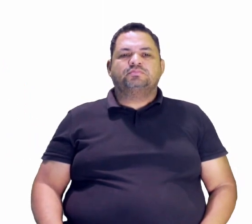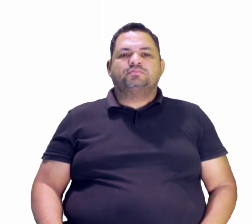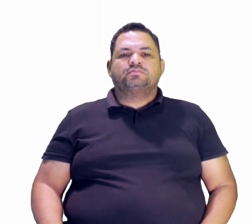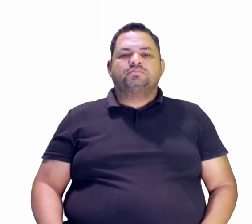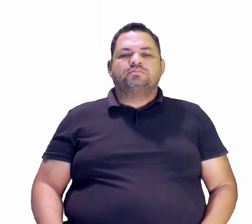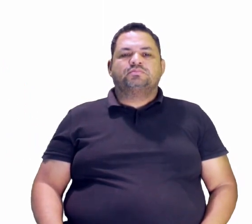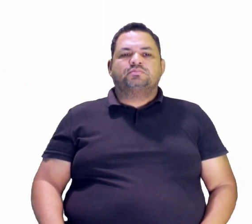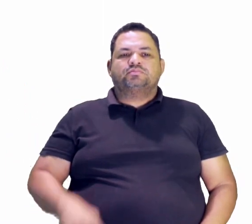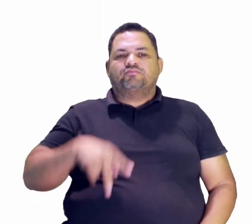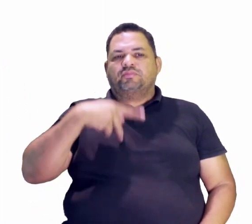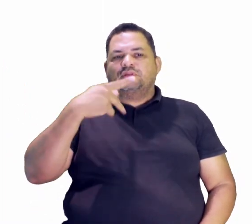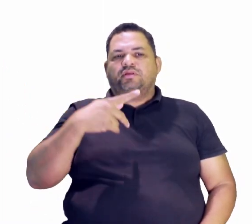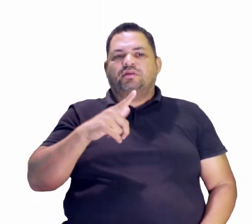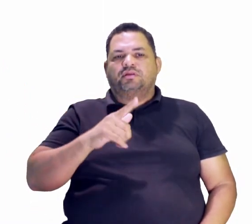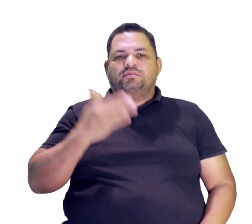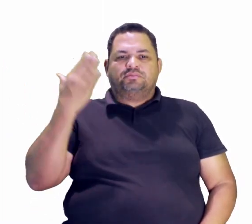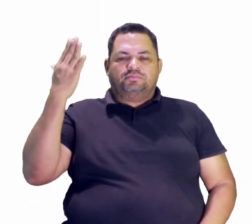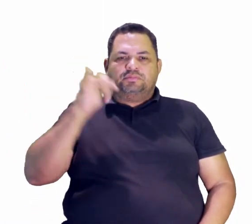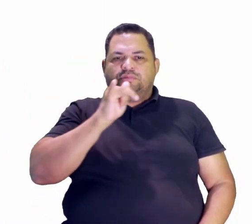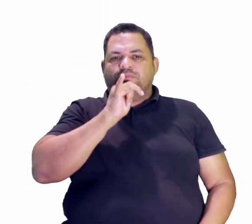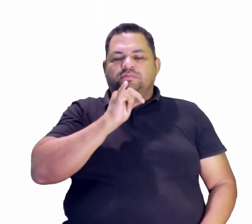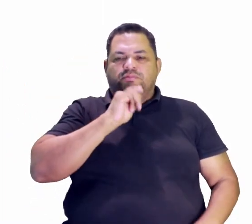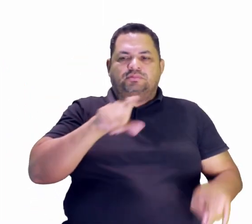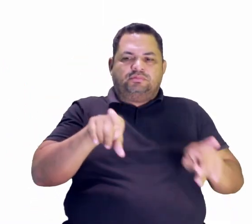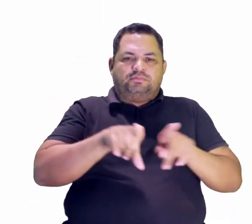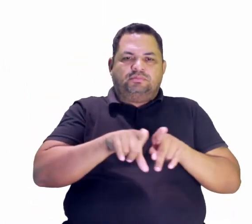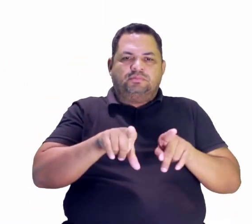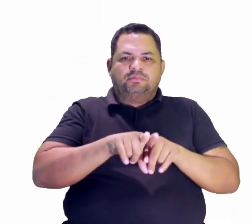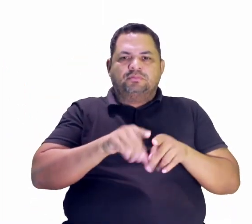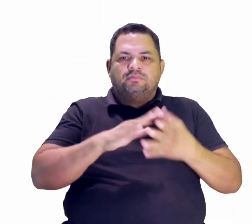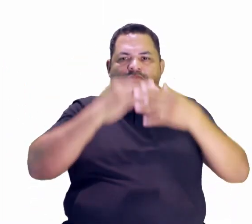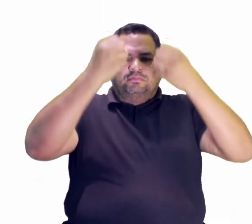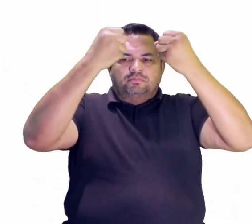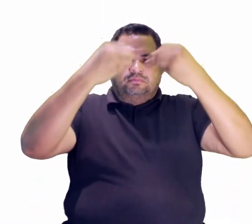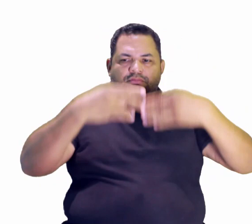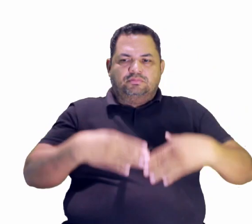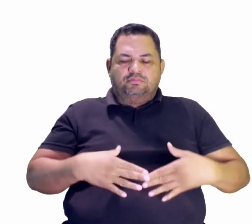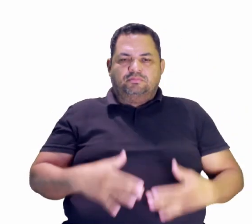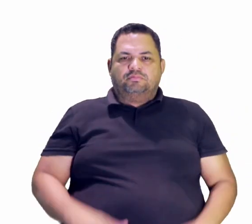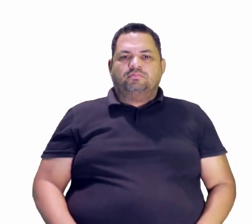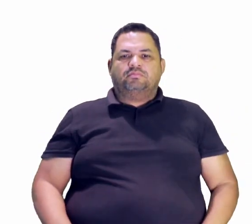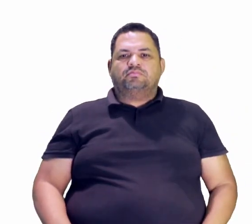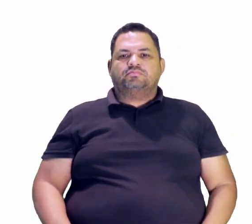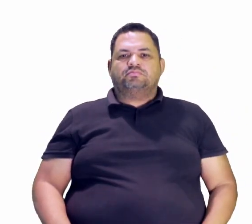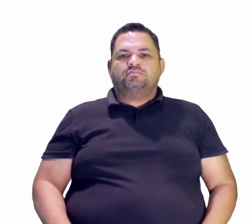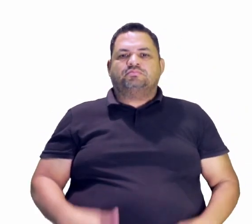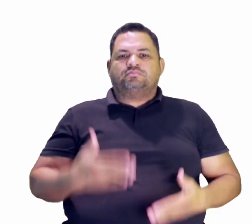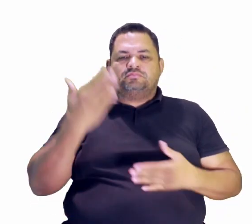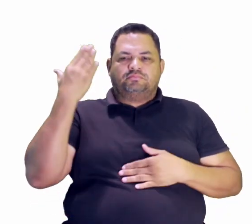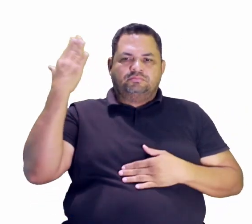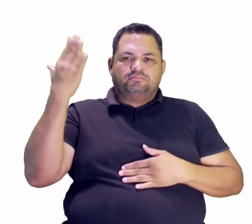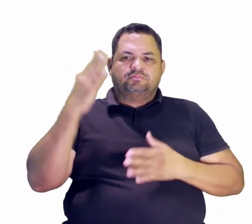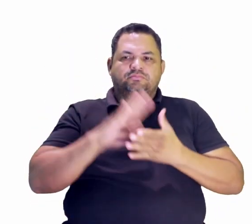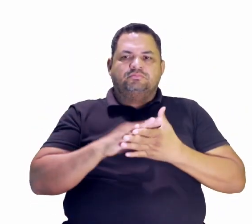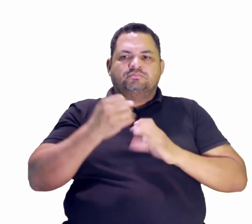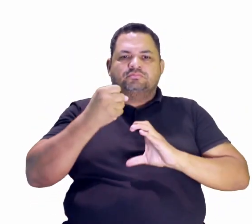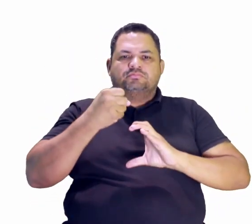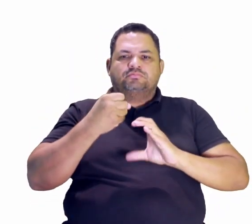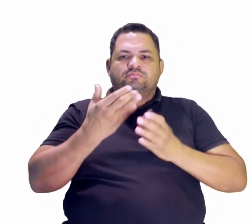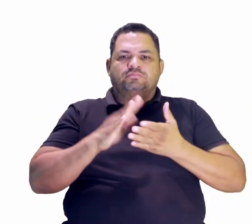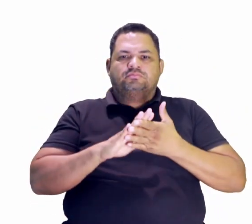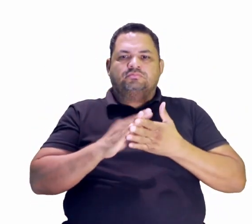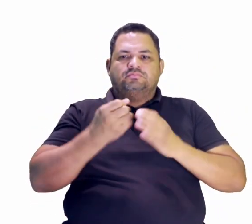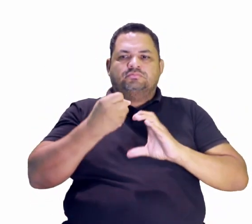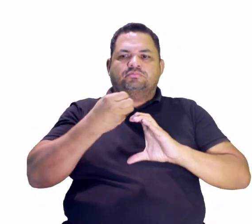Então, vamos falar da grandeza vetorial, dar exemplo também, né? Explicar o que ela é. Grandeza vetorial é aquela que